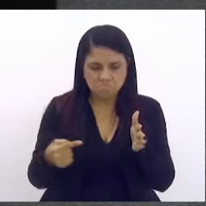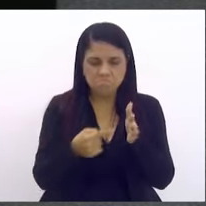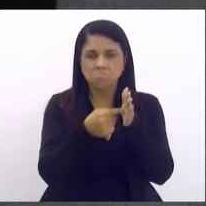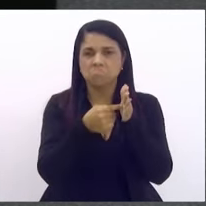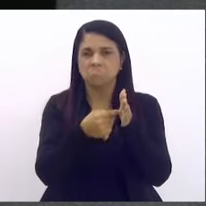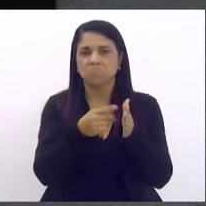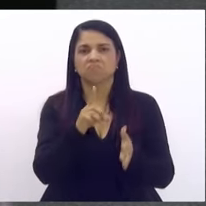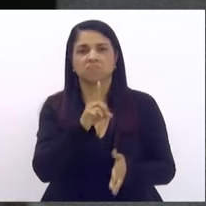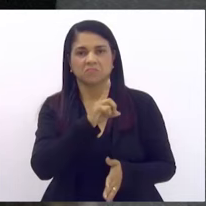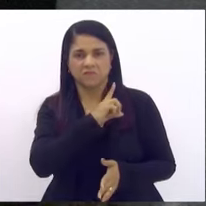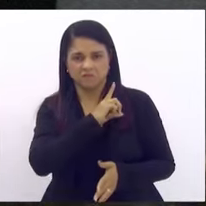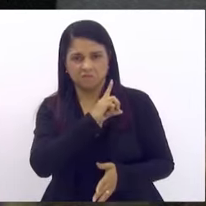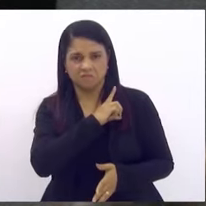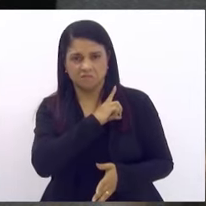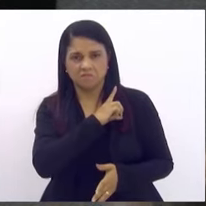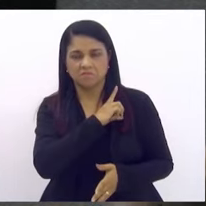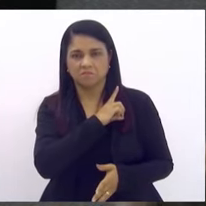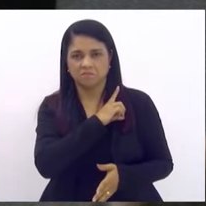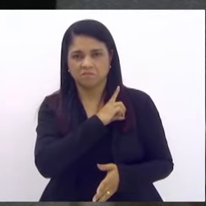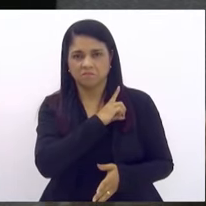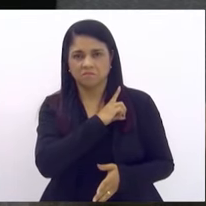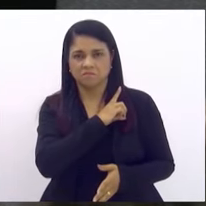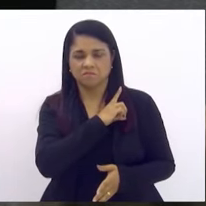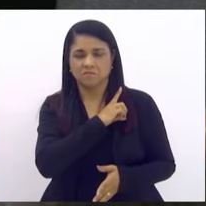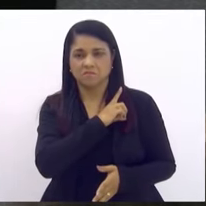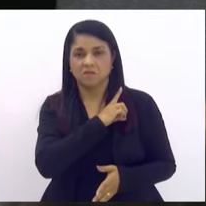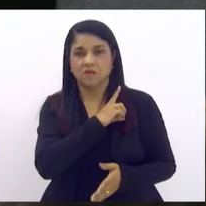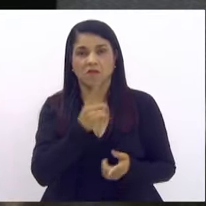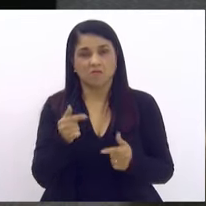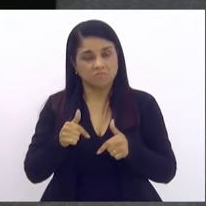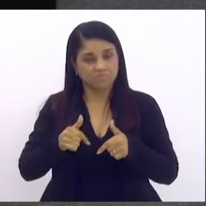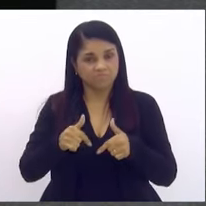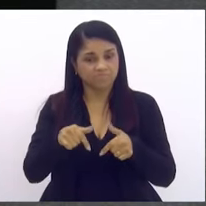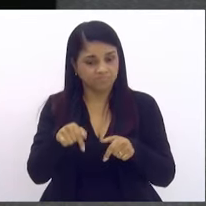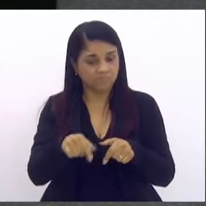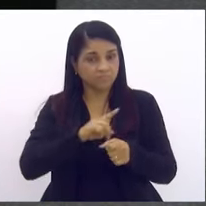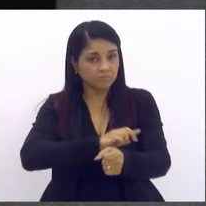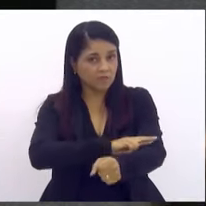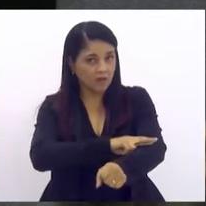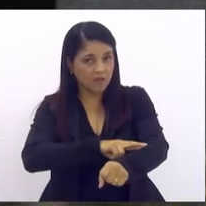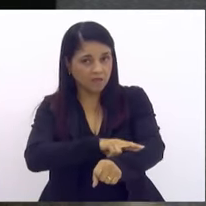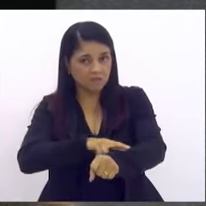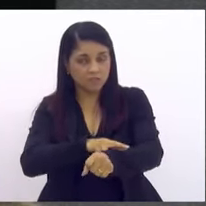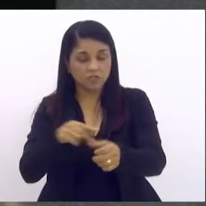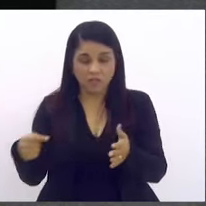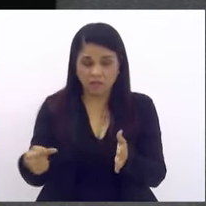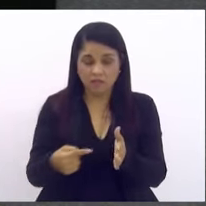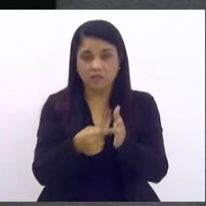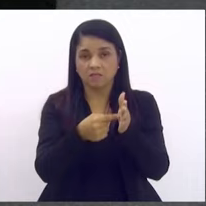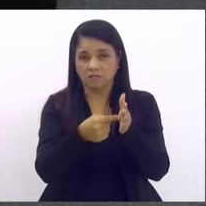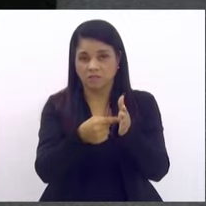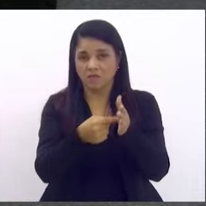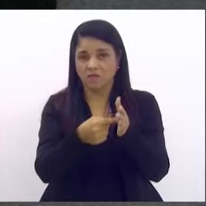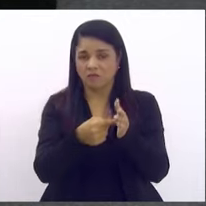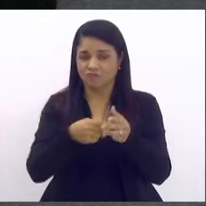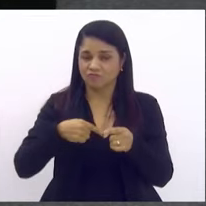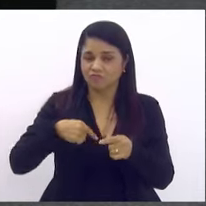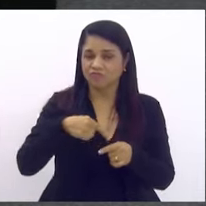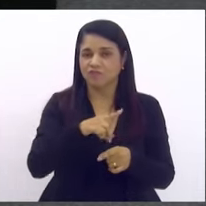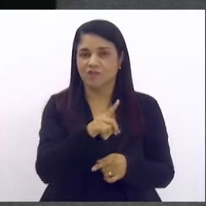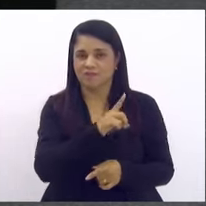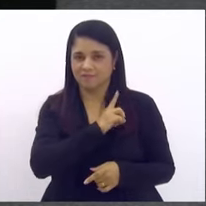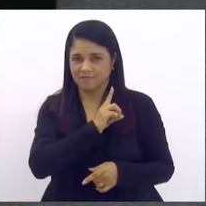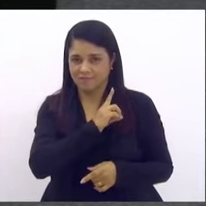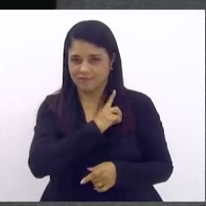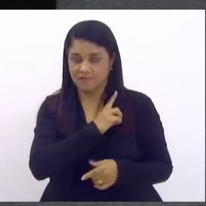fez muito bem agora frente aos atos racistas que são uma reação à sua denúncia de ir à delegacia e